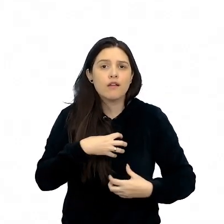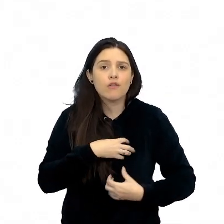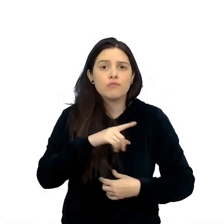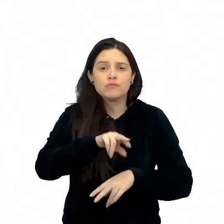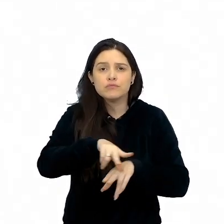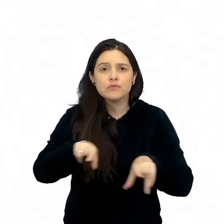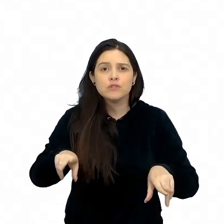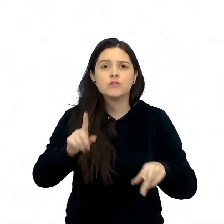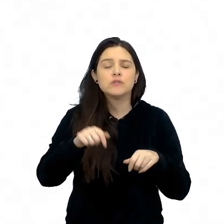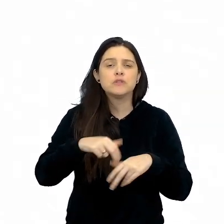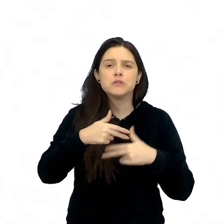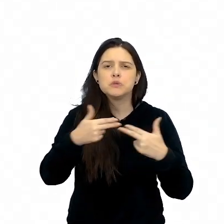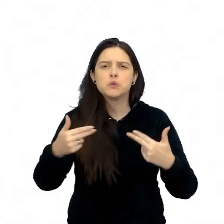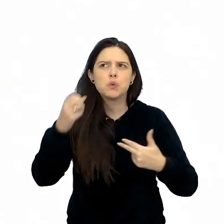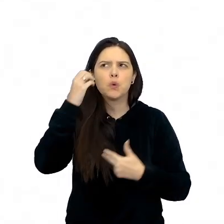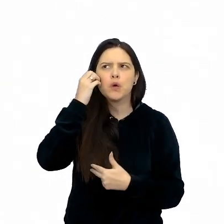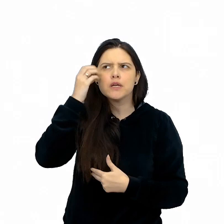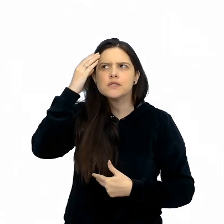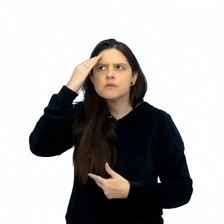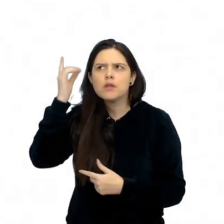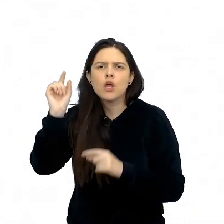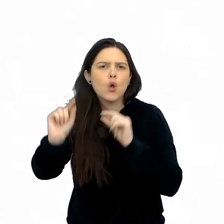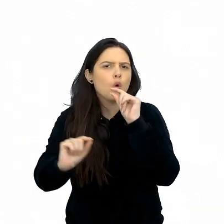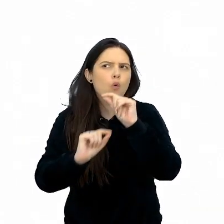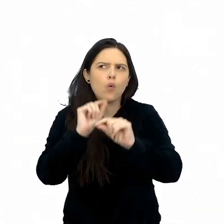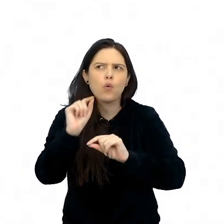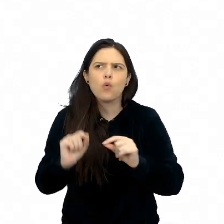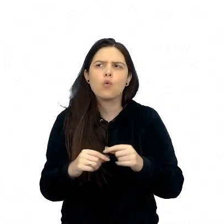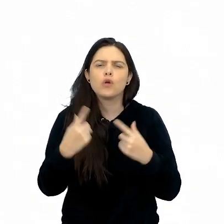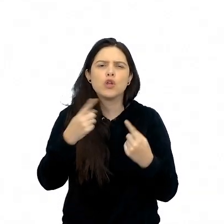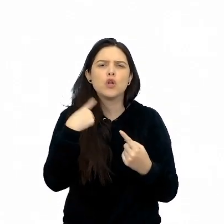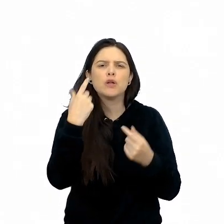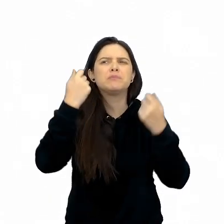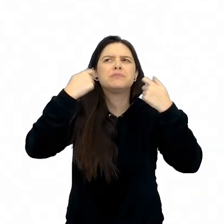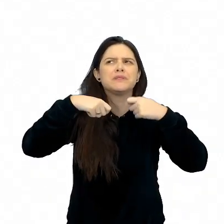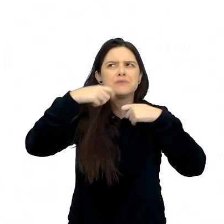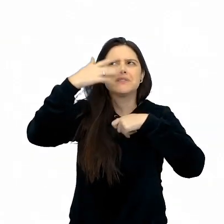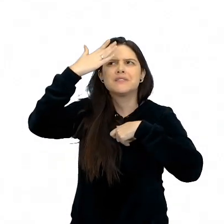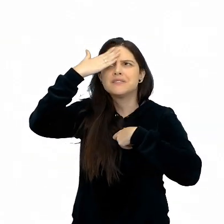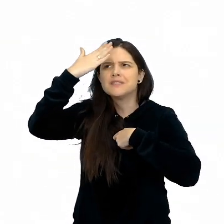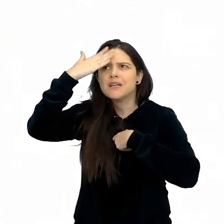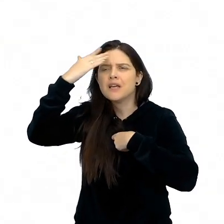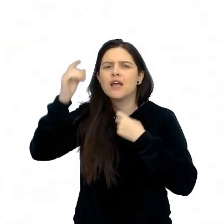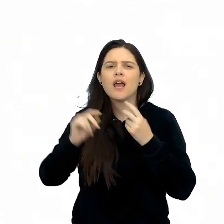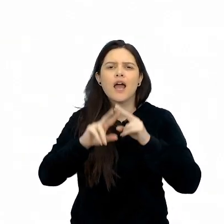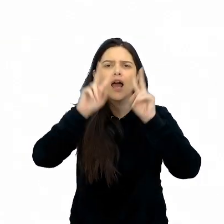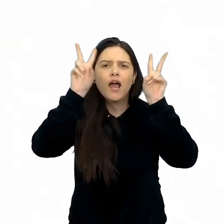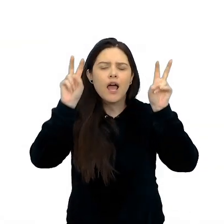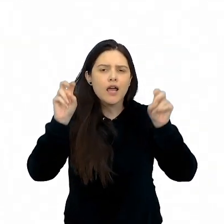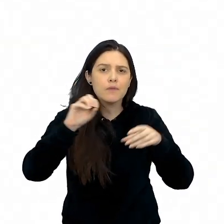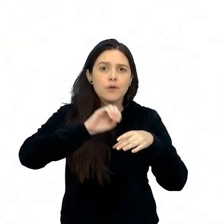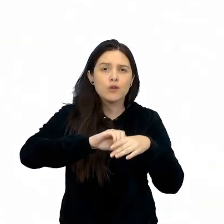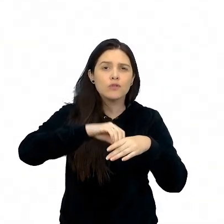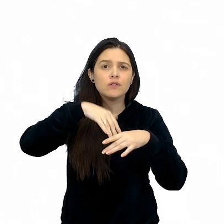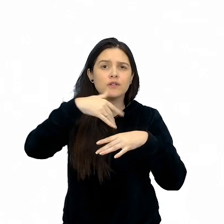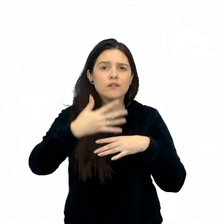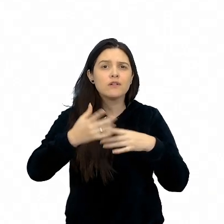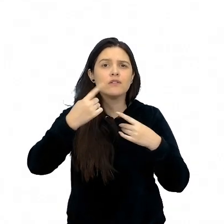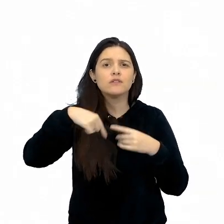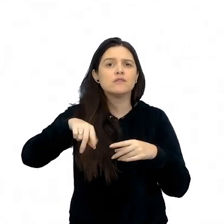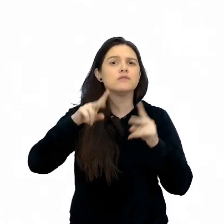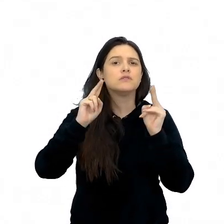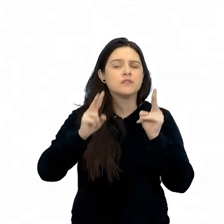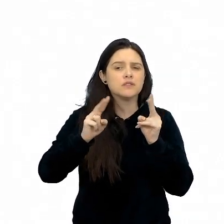que obtenham tal conhecimento. Então, o que nós precisamos saber a respeito dos conteúdos e a respeito desses